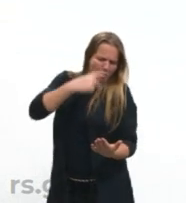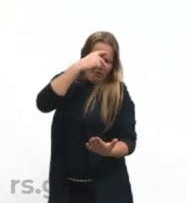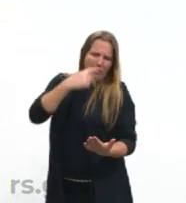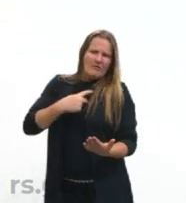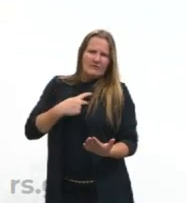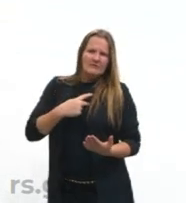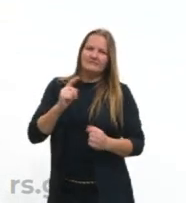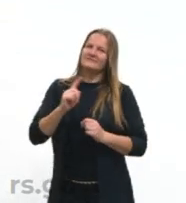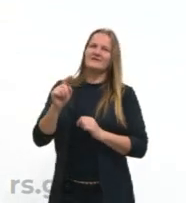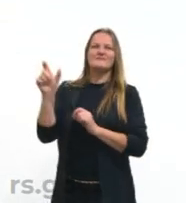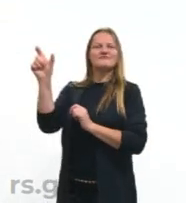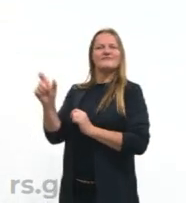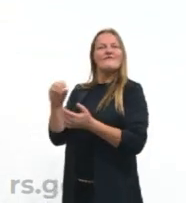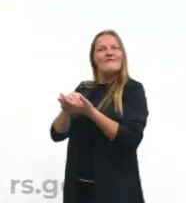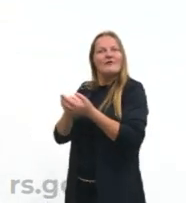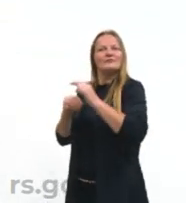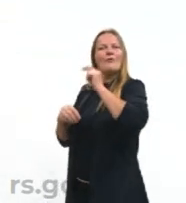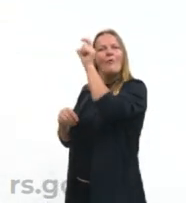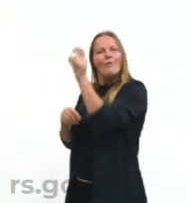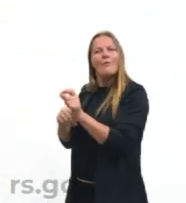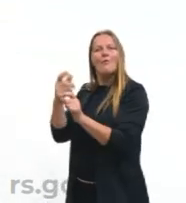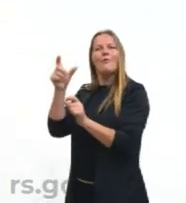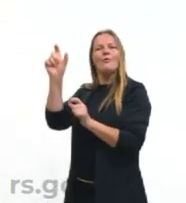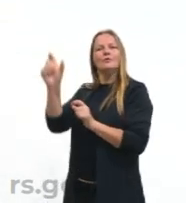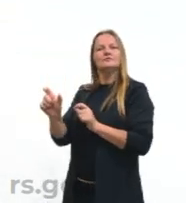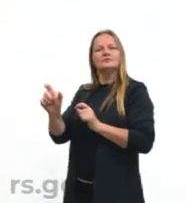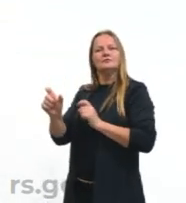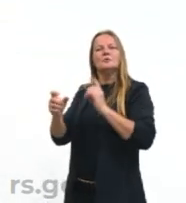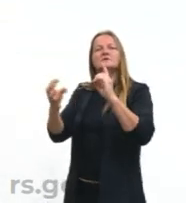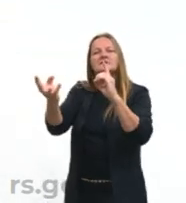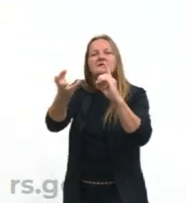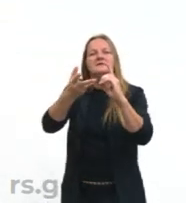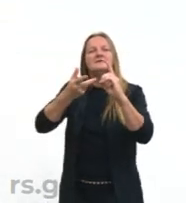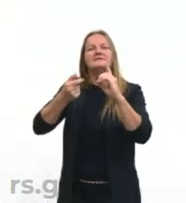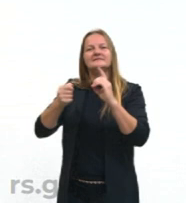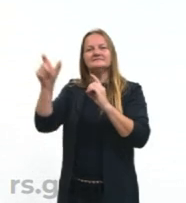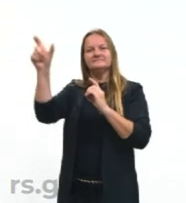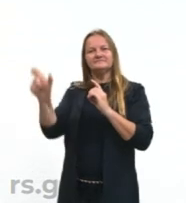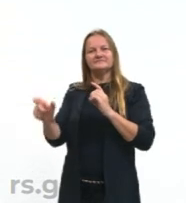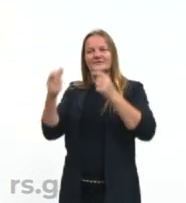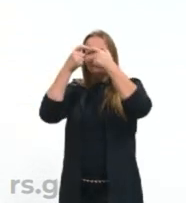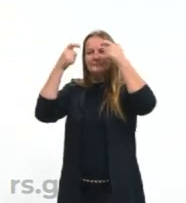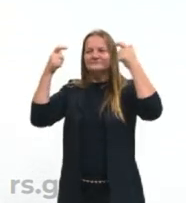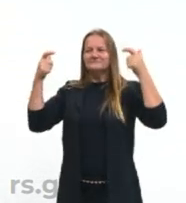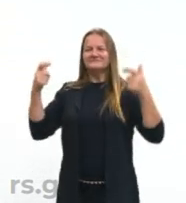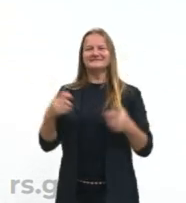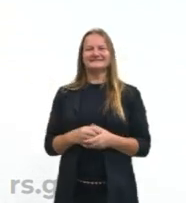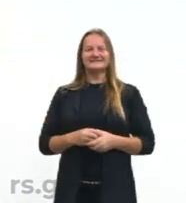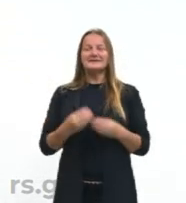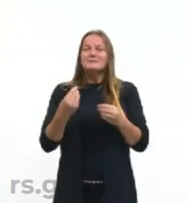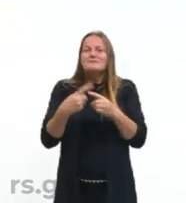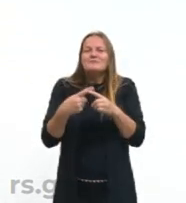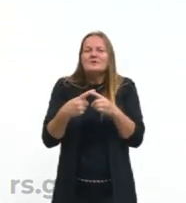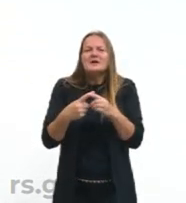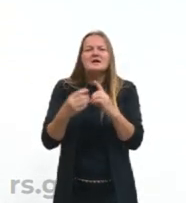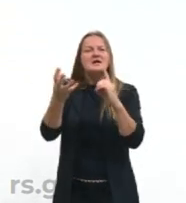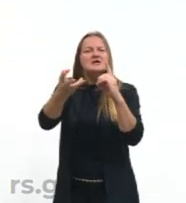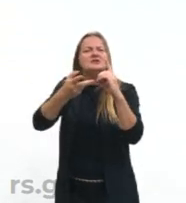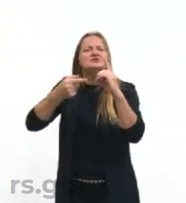minha existência então é necessário essa condição dialética do conhecimento que que é dialética